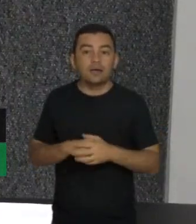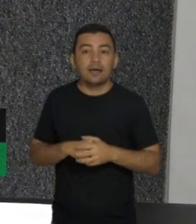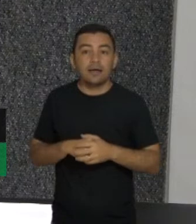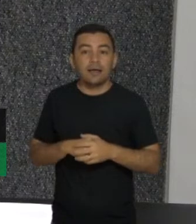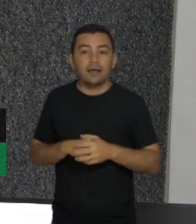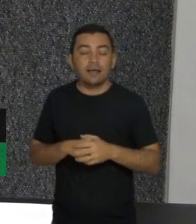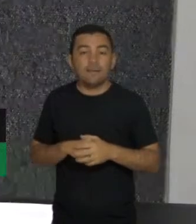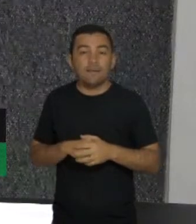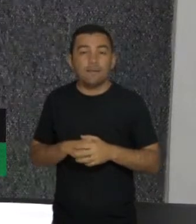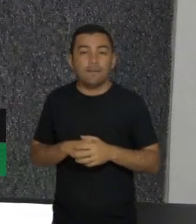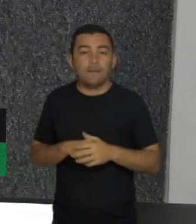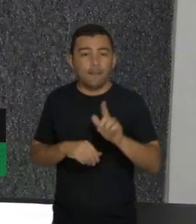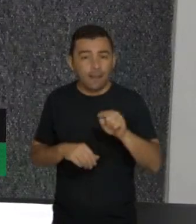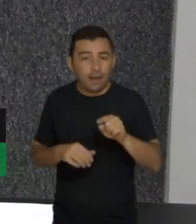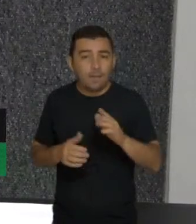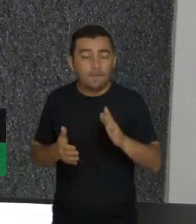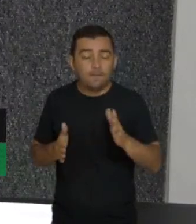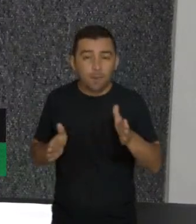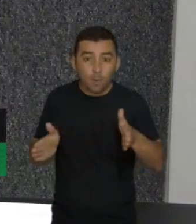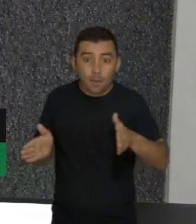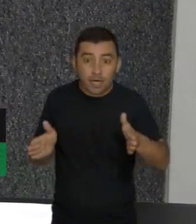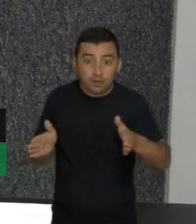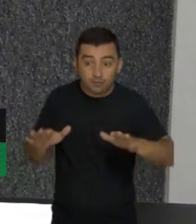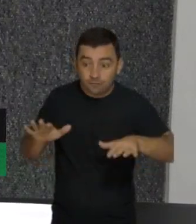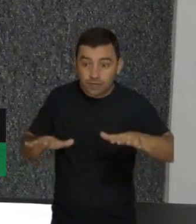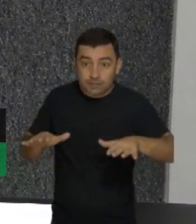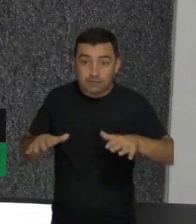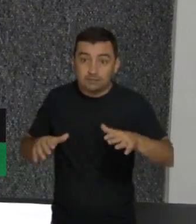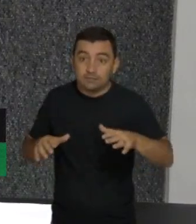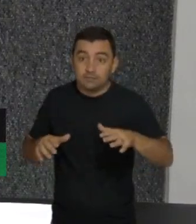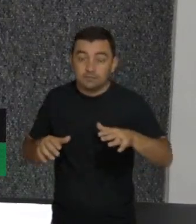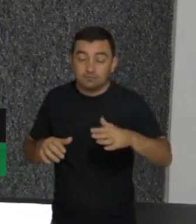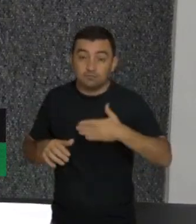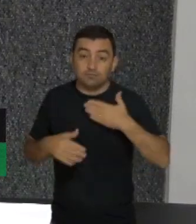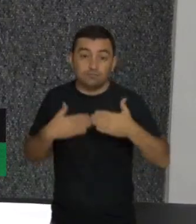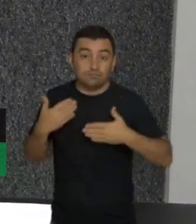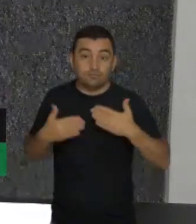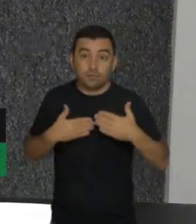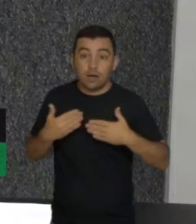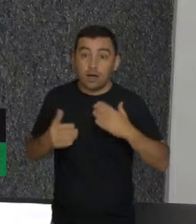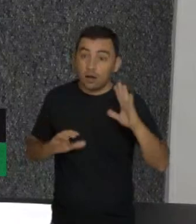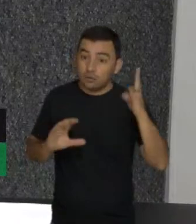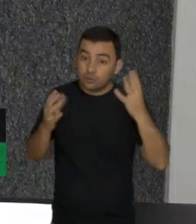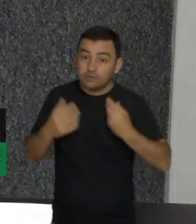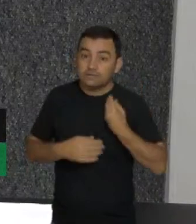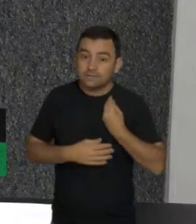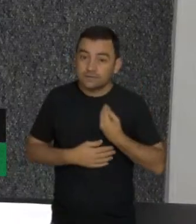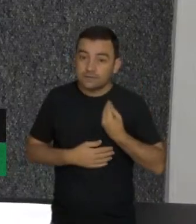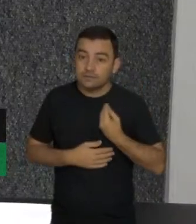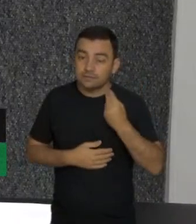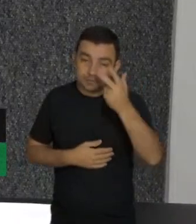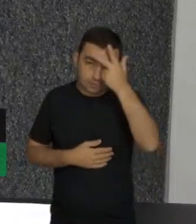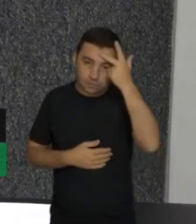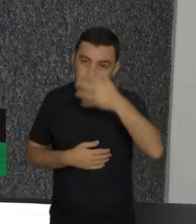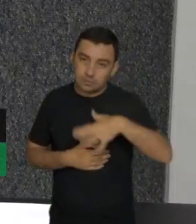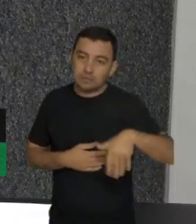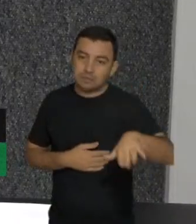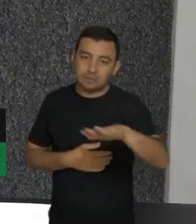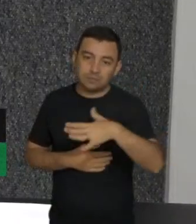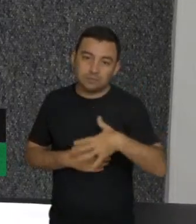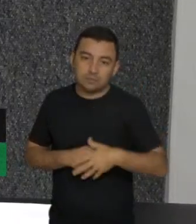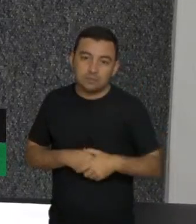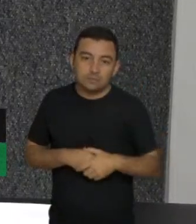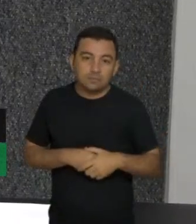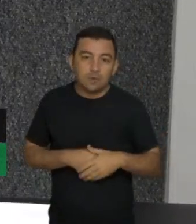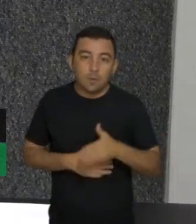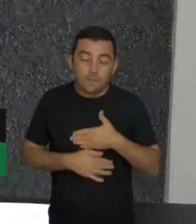alguns momentos eletrizantes realmente chocantes na vida das pessoas e tenho certeza que o